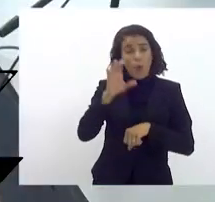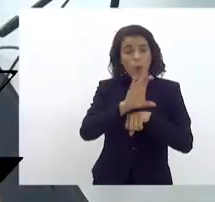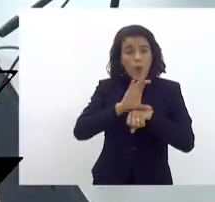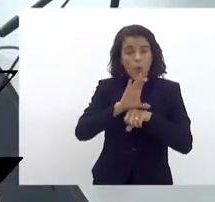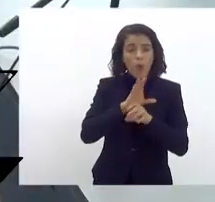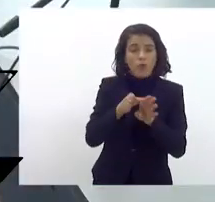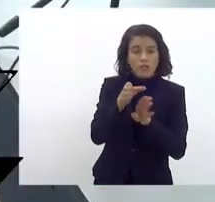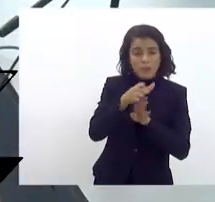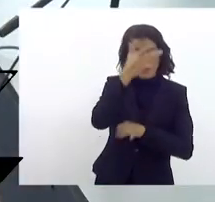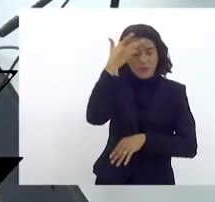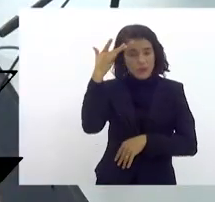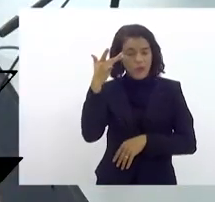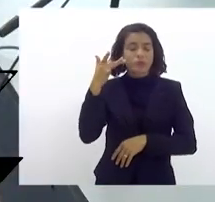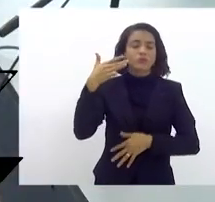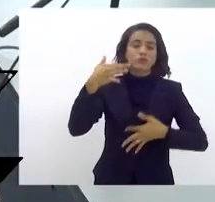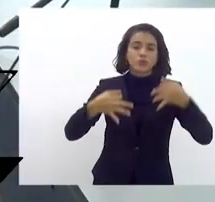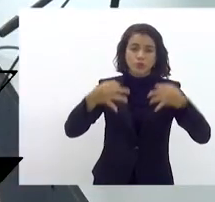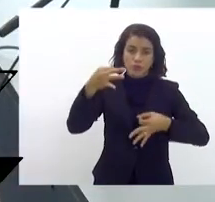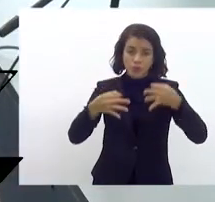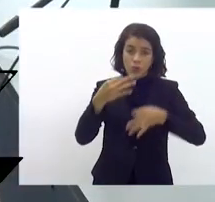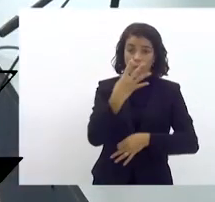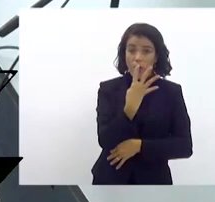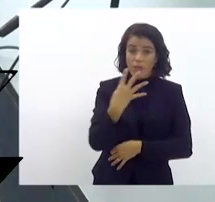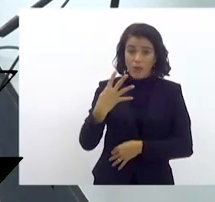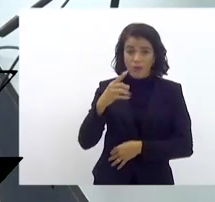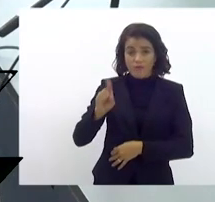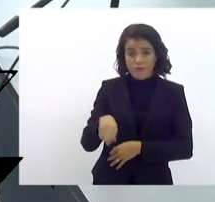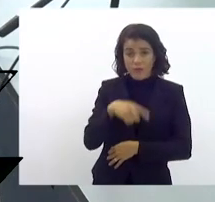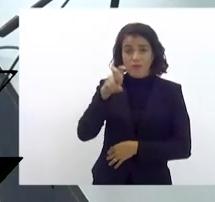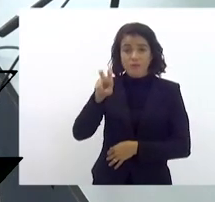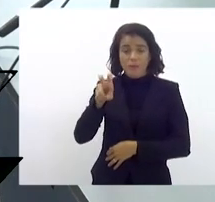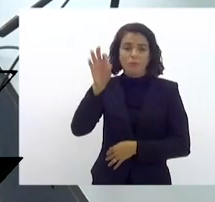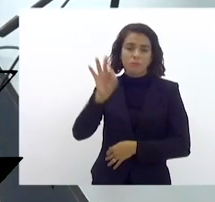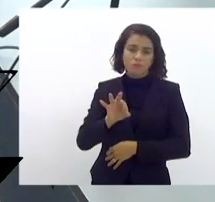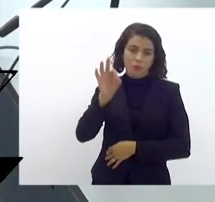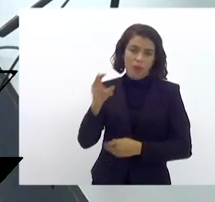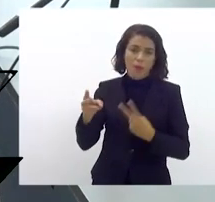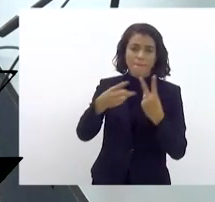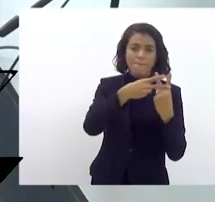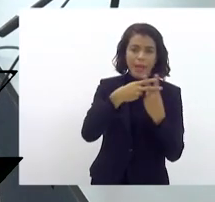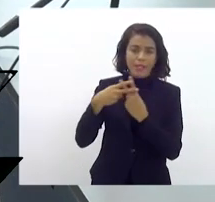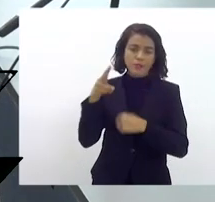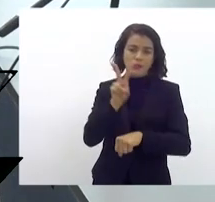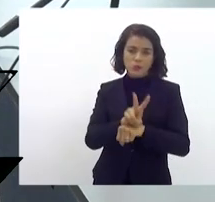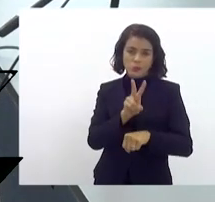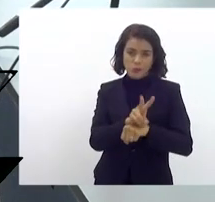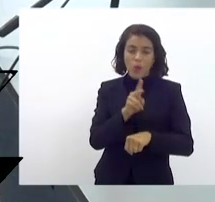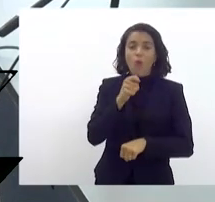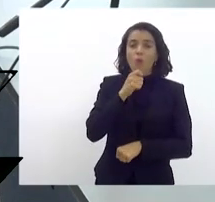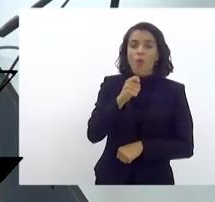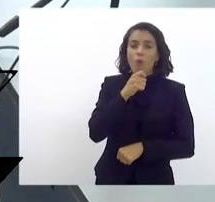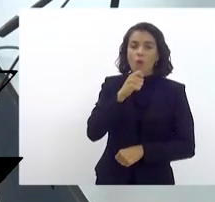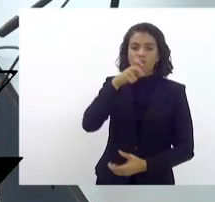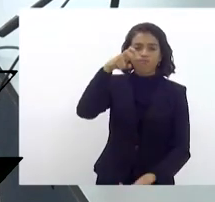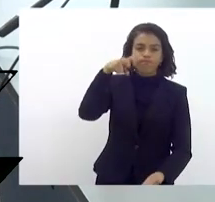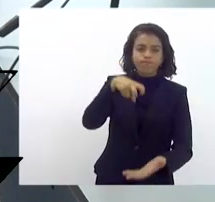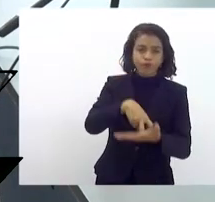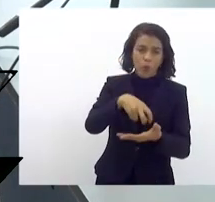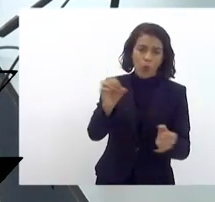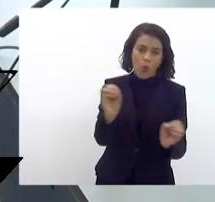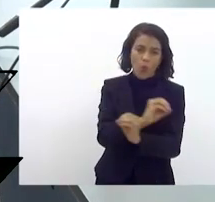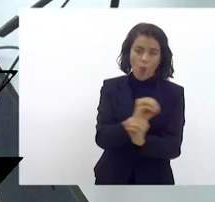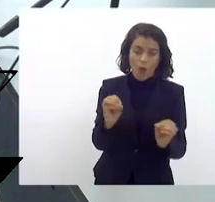Nacional de Justiça 44,5 são presos provisórios ainda sem condenação